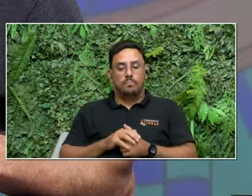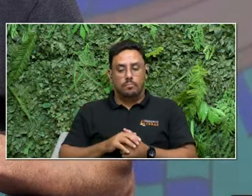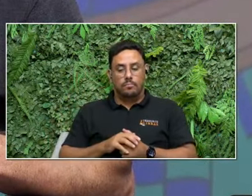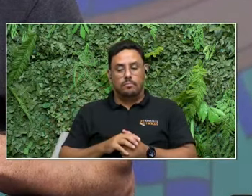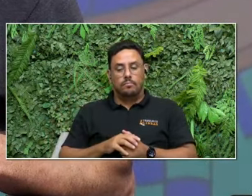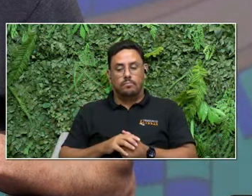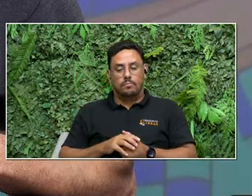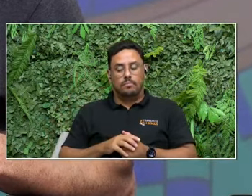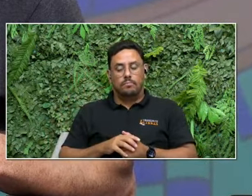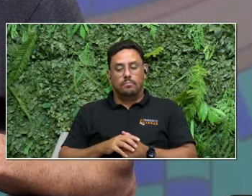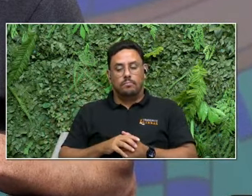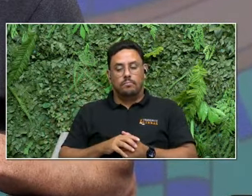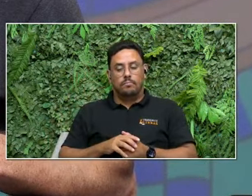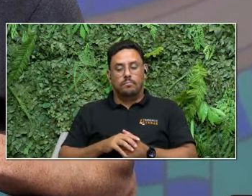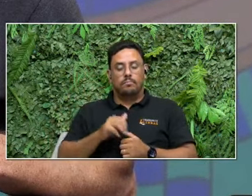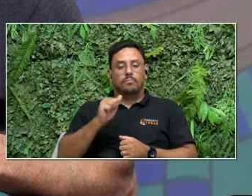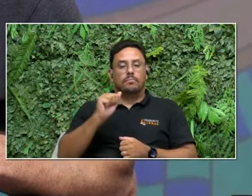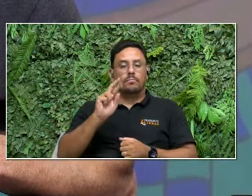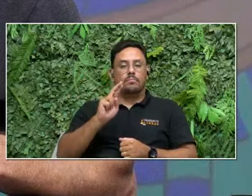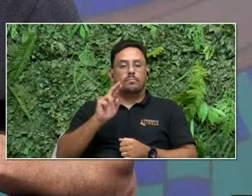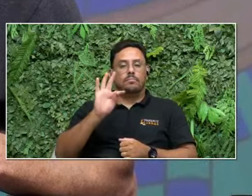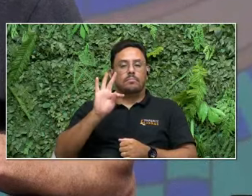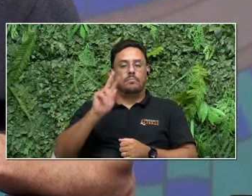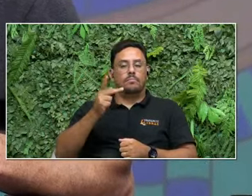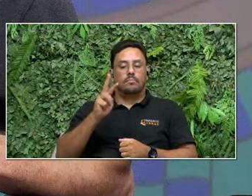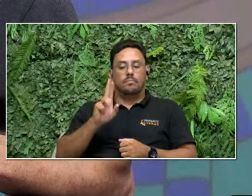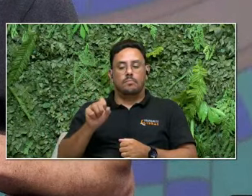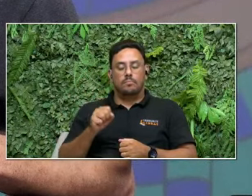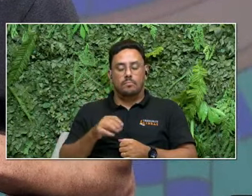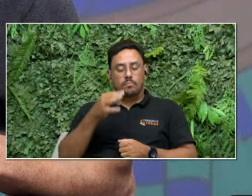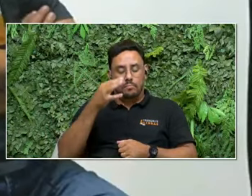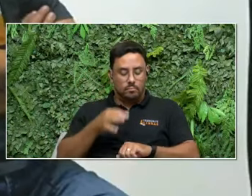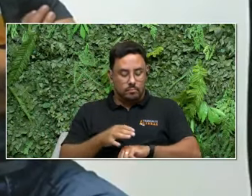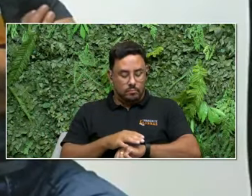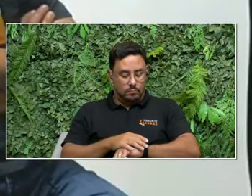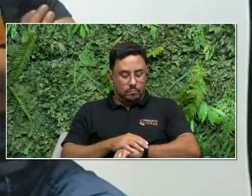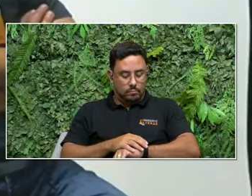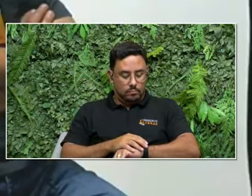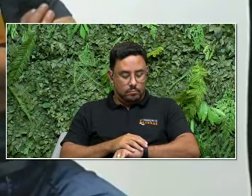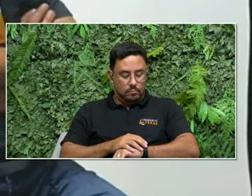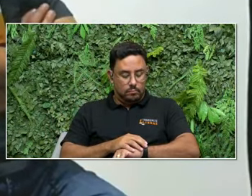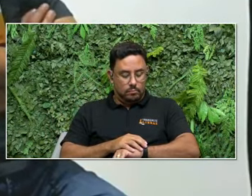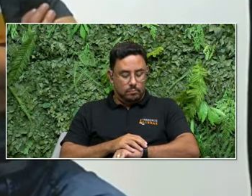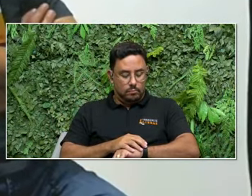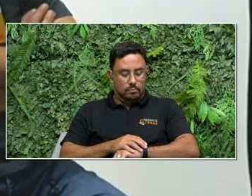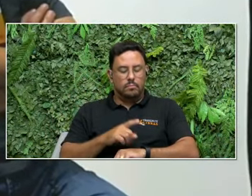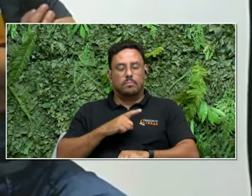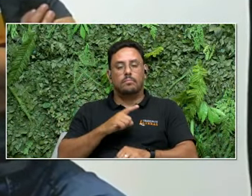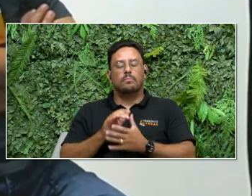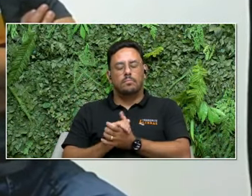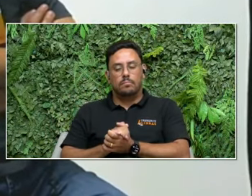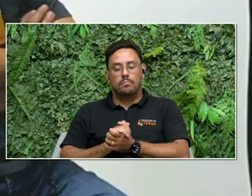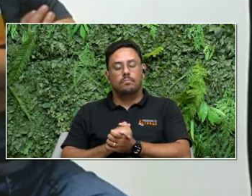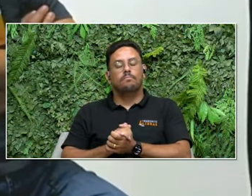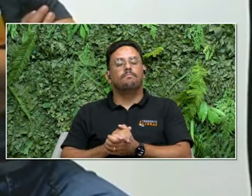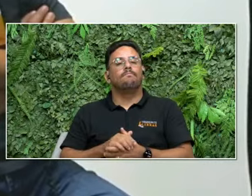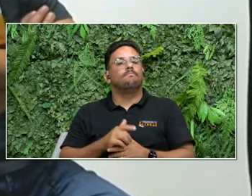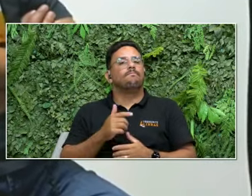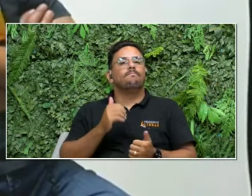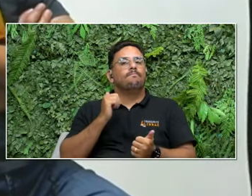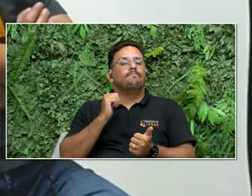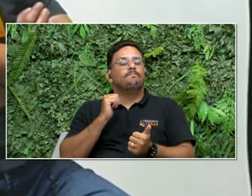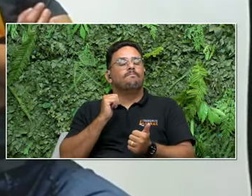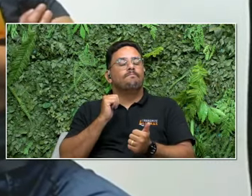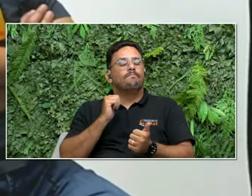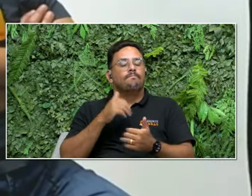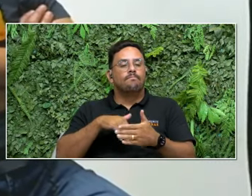certo Artur Gomes perfeitamente Bob o Artur Gomes é o seguinte não jogou bem